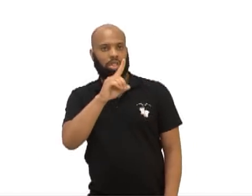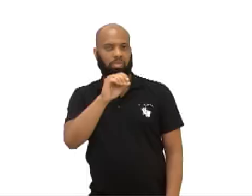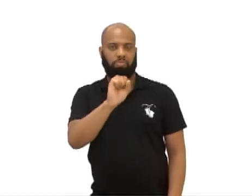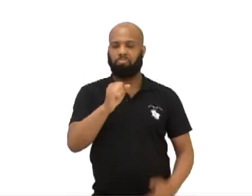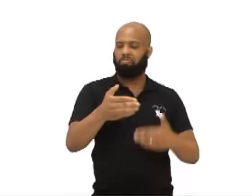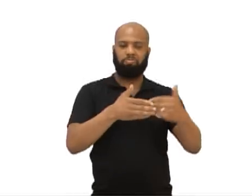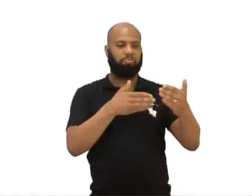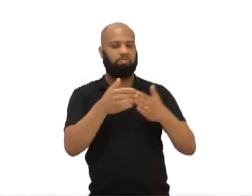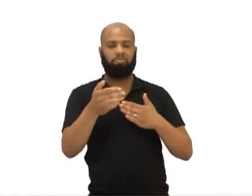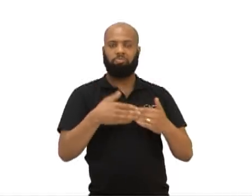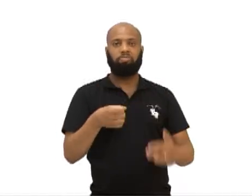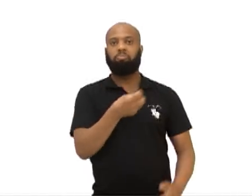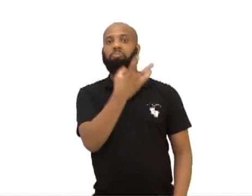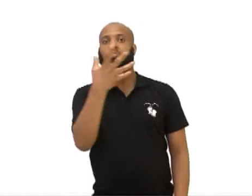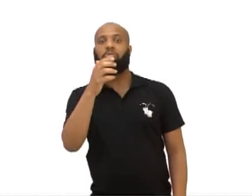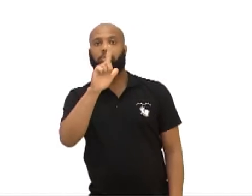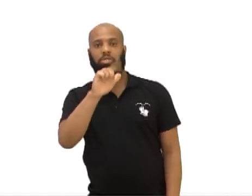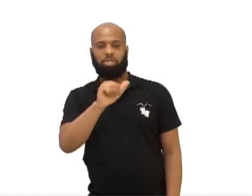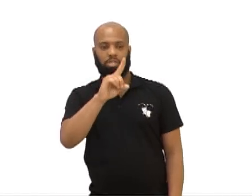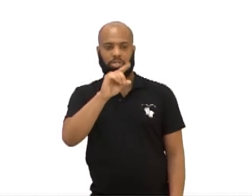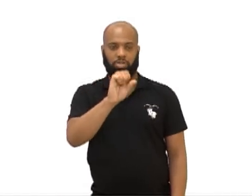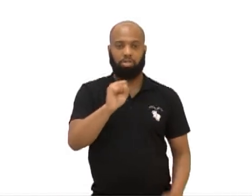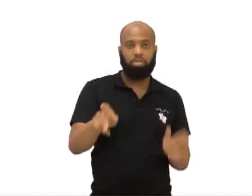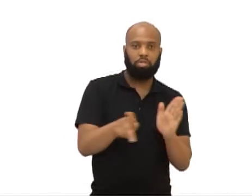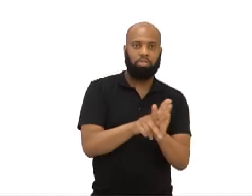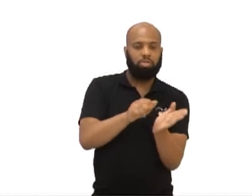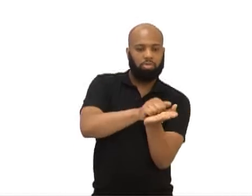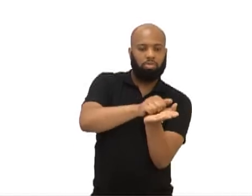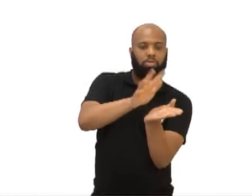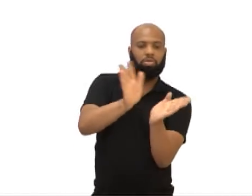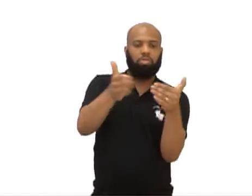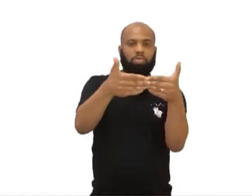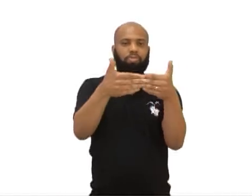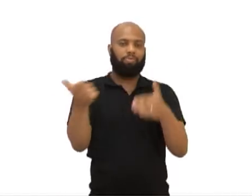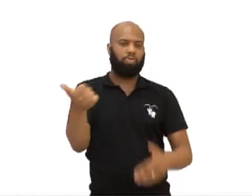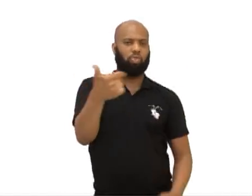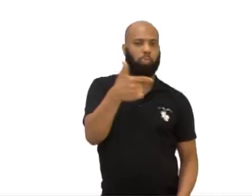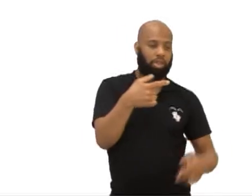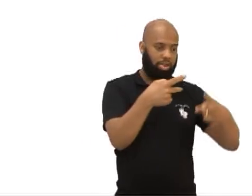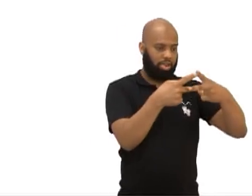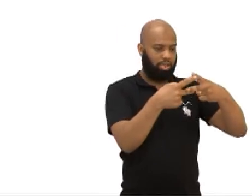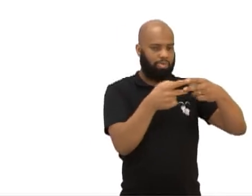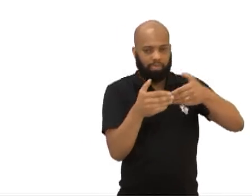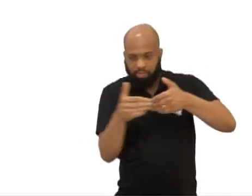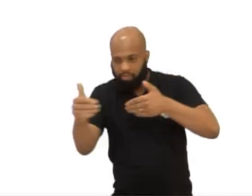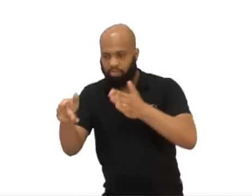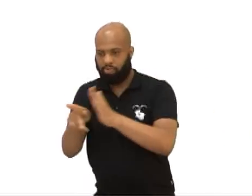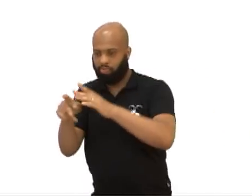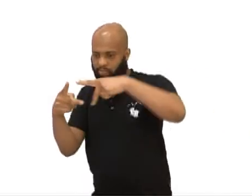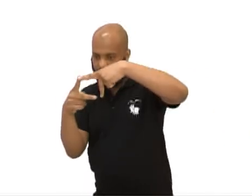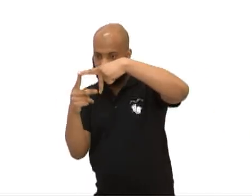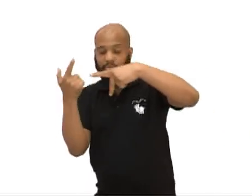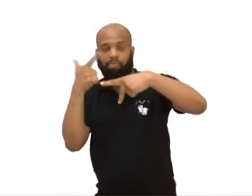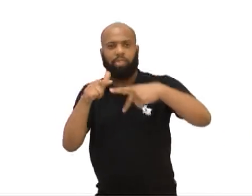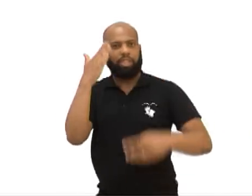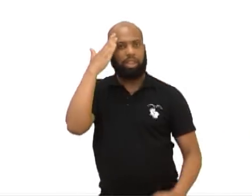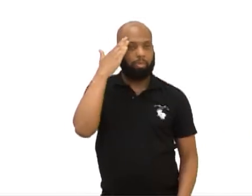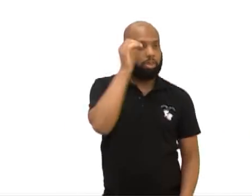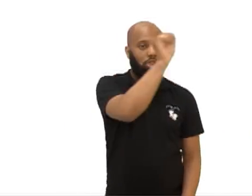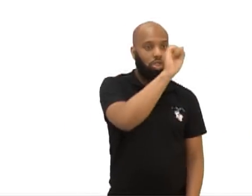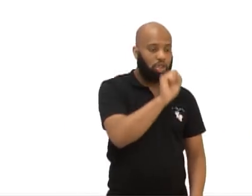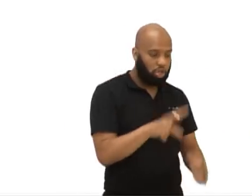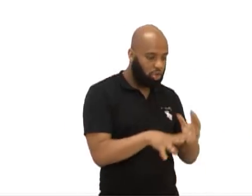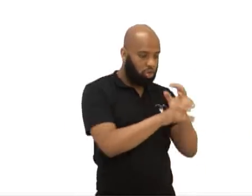que ele tenha, né? Que sejam polígonos maiores do que o triângulo, a partir do quadrado, para descobrir a soma, basta